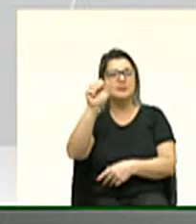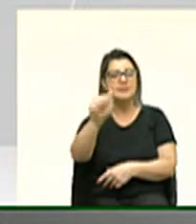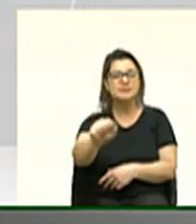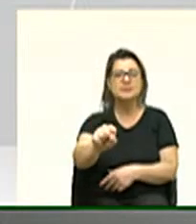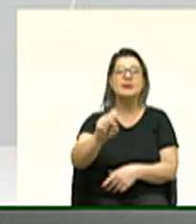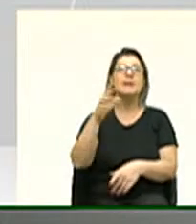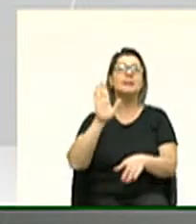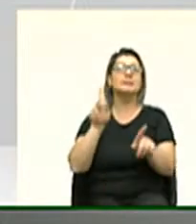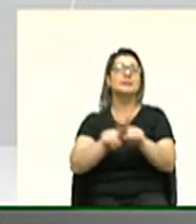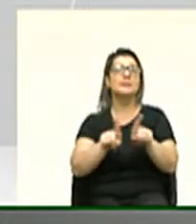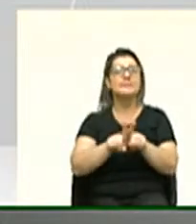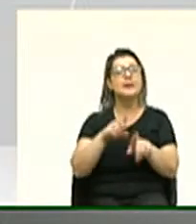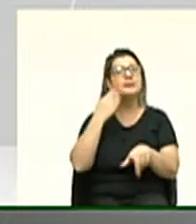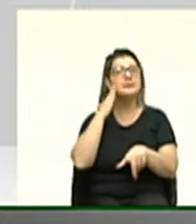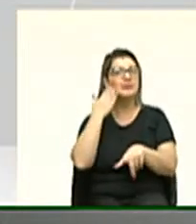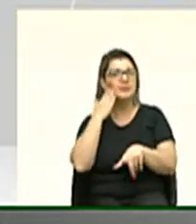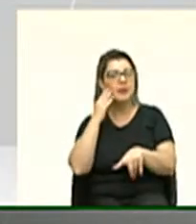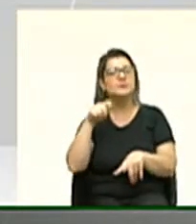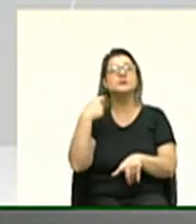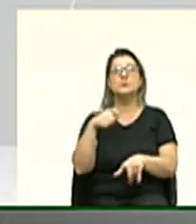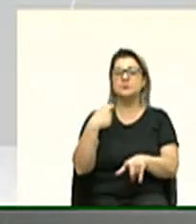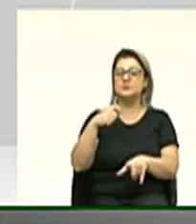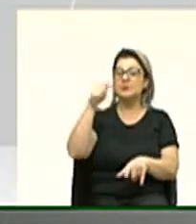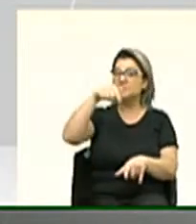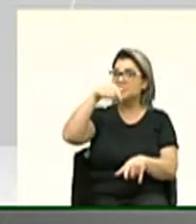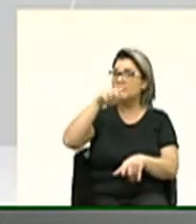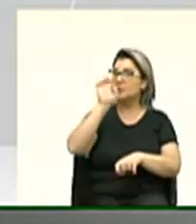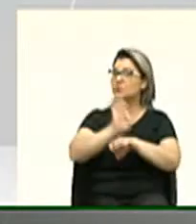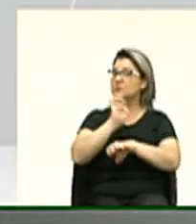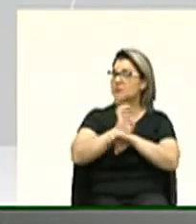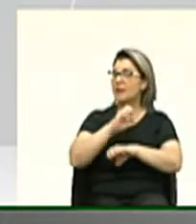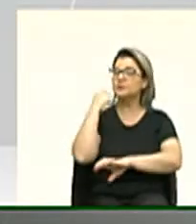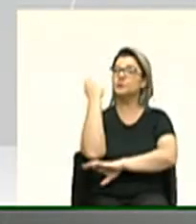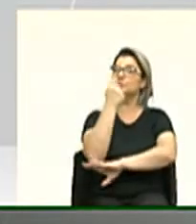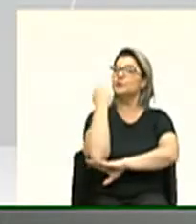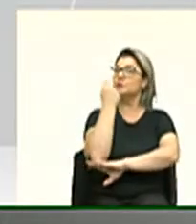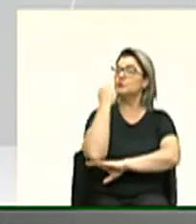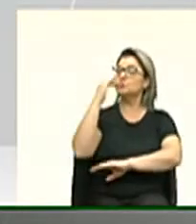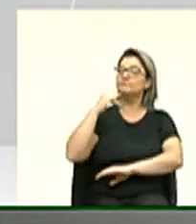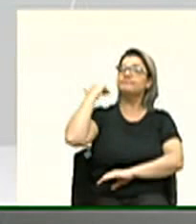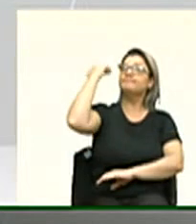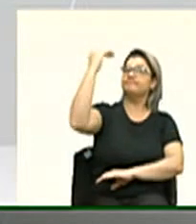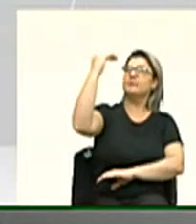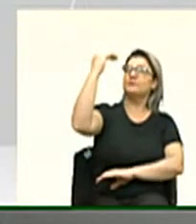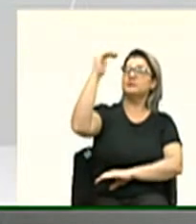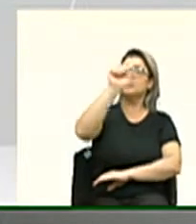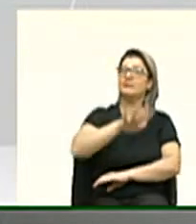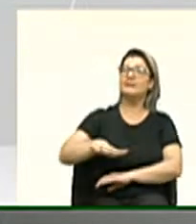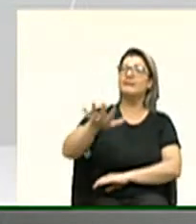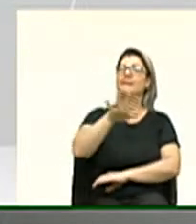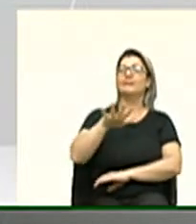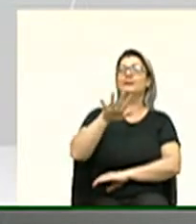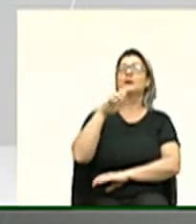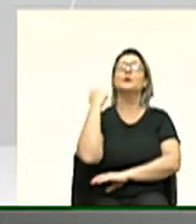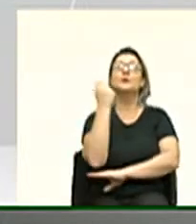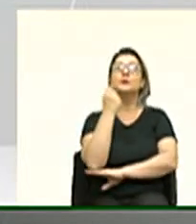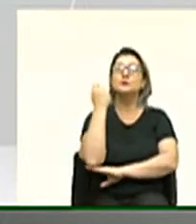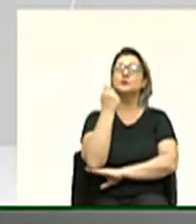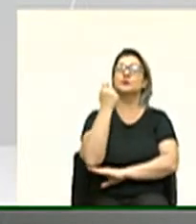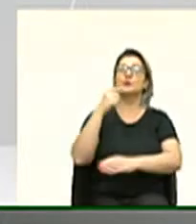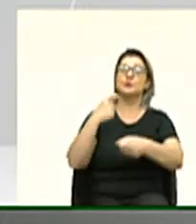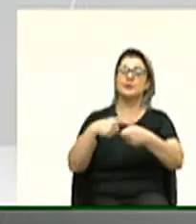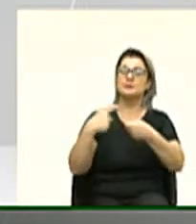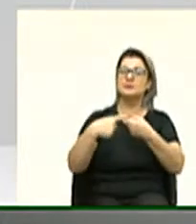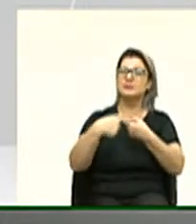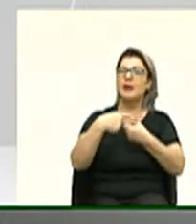entendemos que precisamos, aqui no estado do Rio Grande do Sul, avançar nessa área. O Rio Grande do Sul, as cidades,